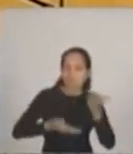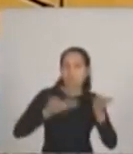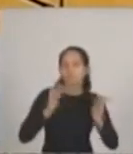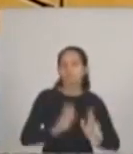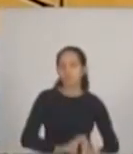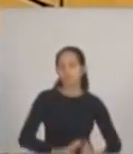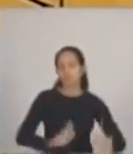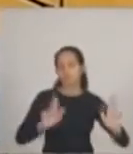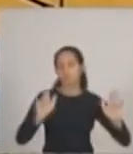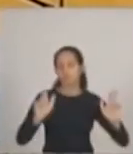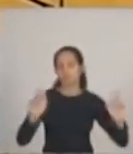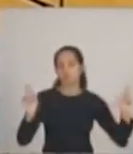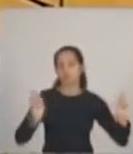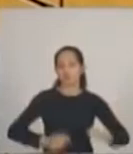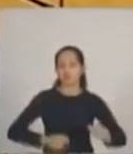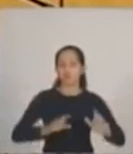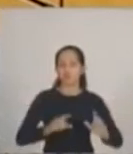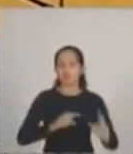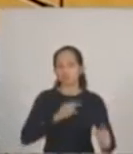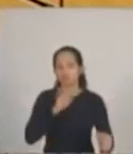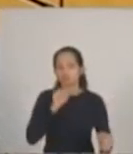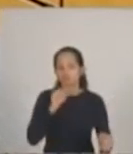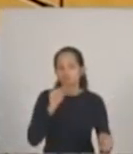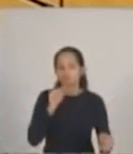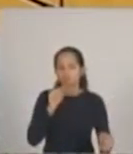diferenciada, nós ainda não encontramos.